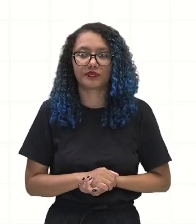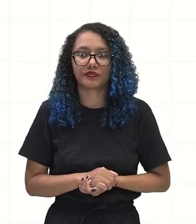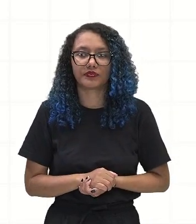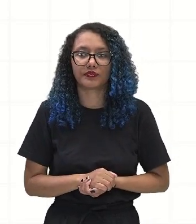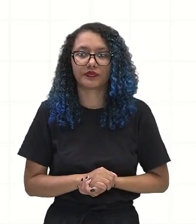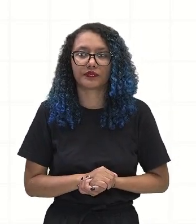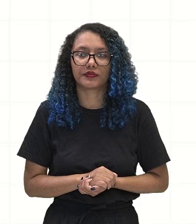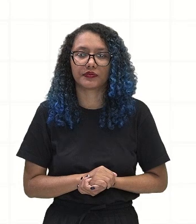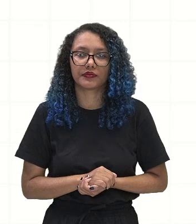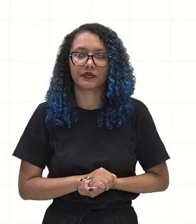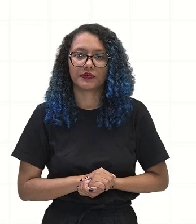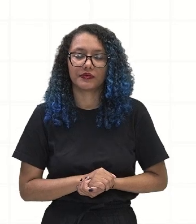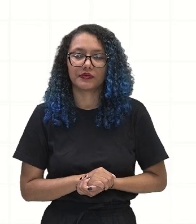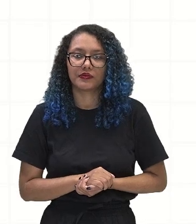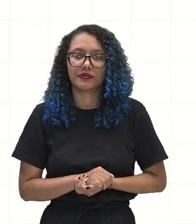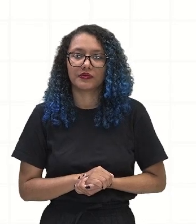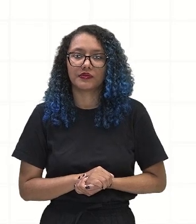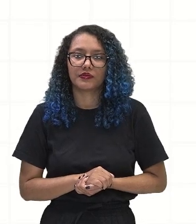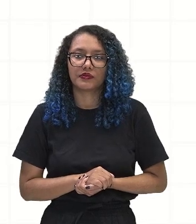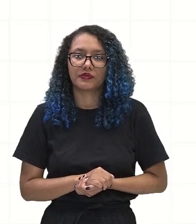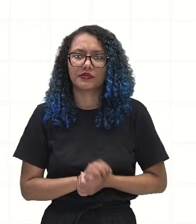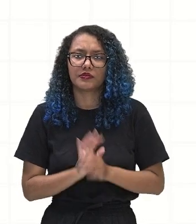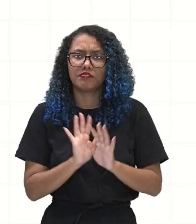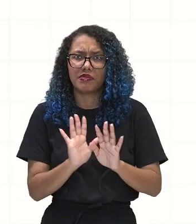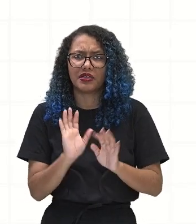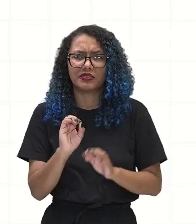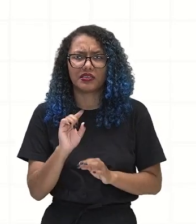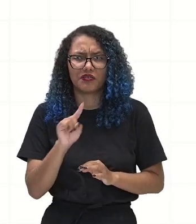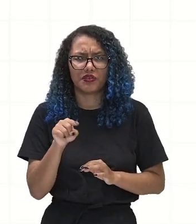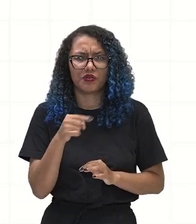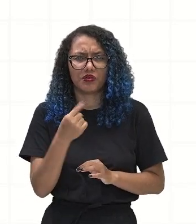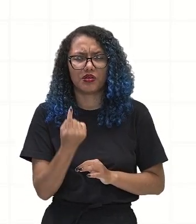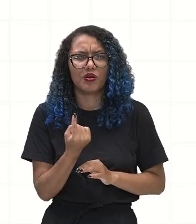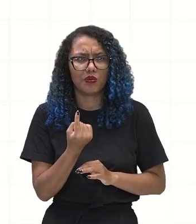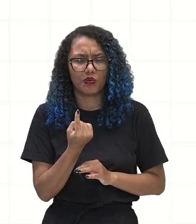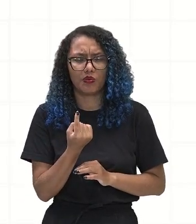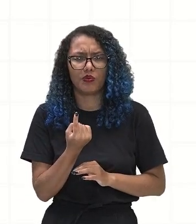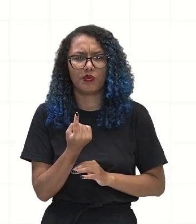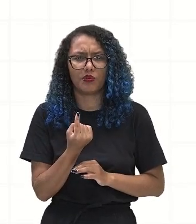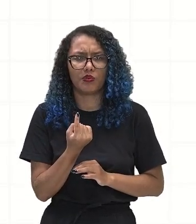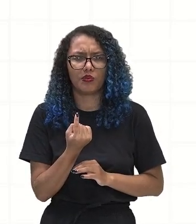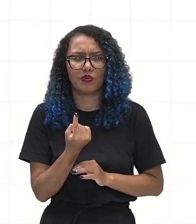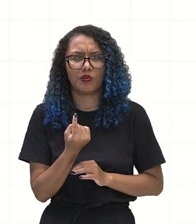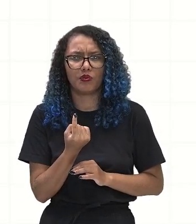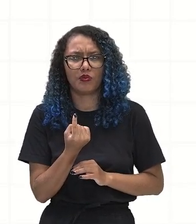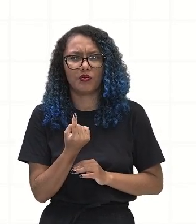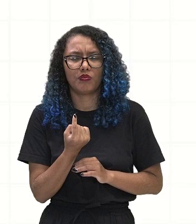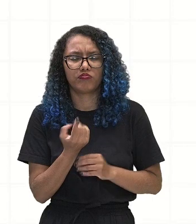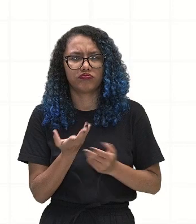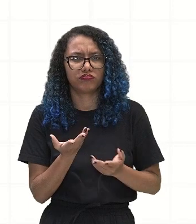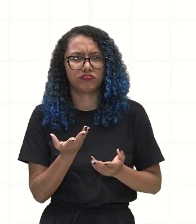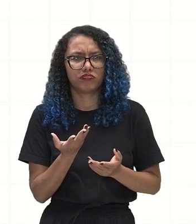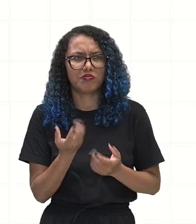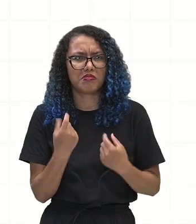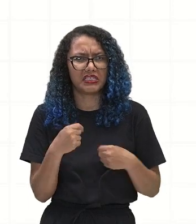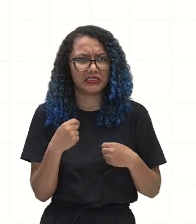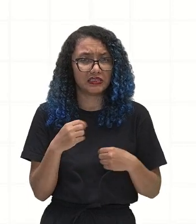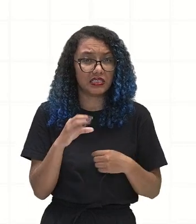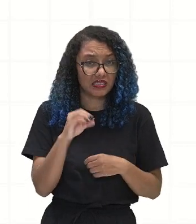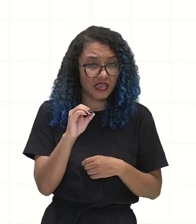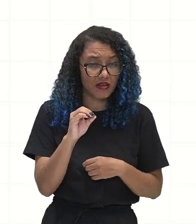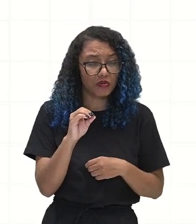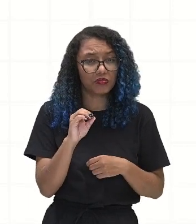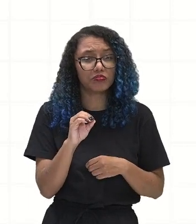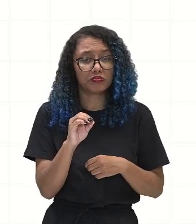Tá? Professor, mas 0,1 não é igual a 1 décimo, né? Ó, colocando mais um 0 aqui, nós temos